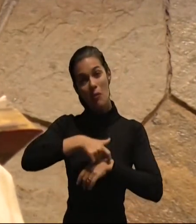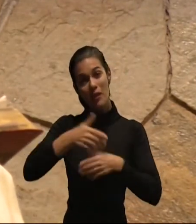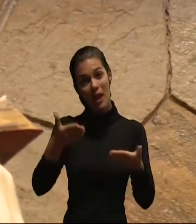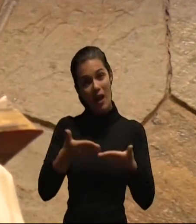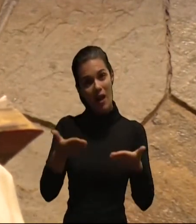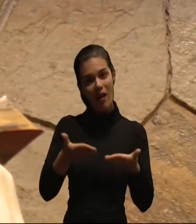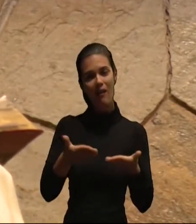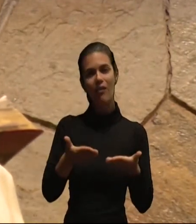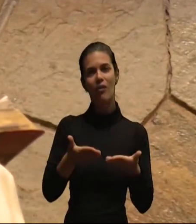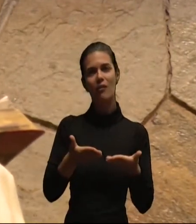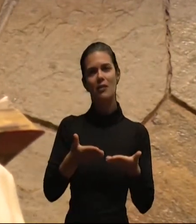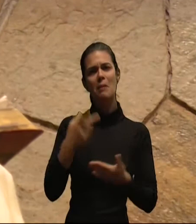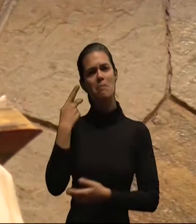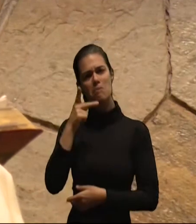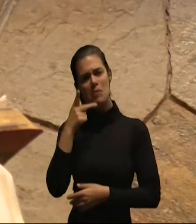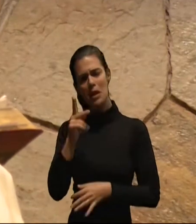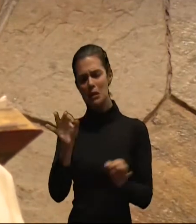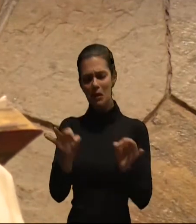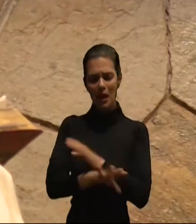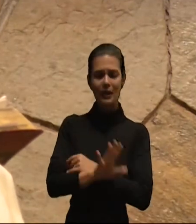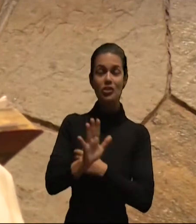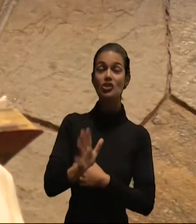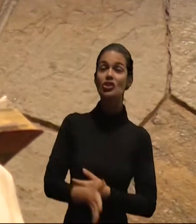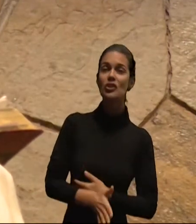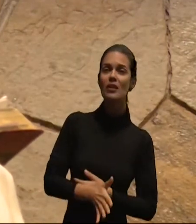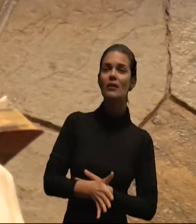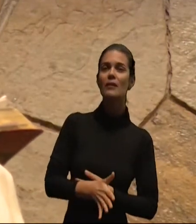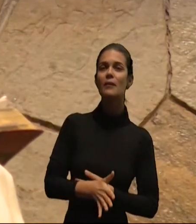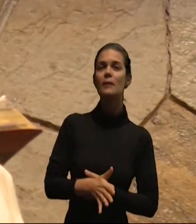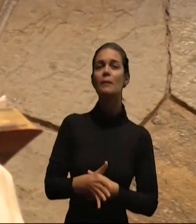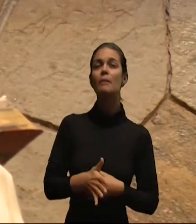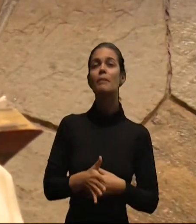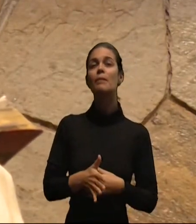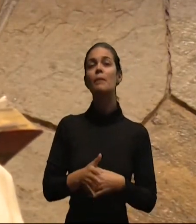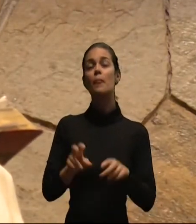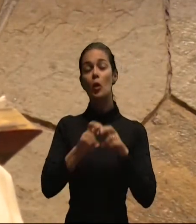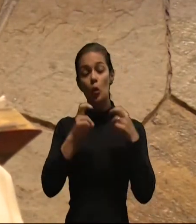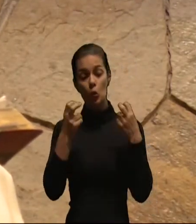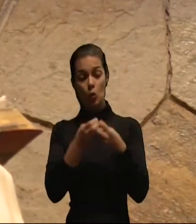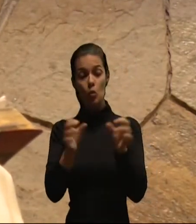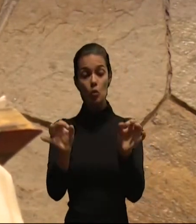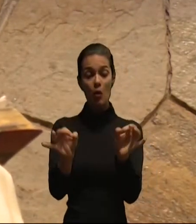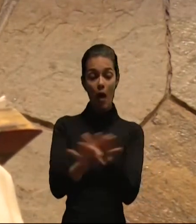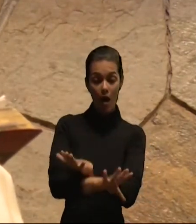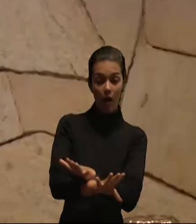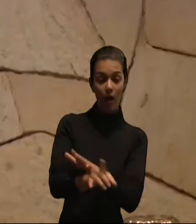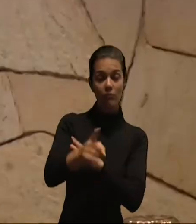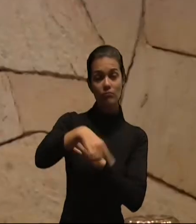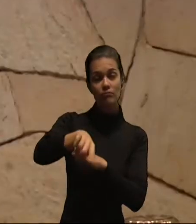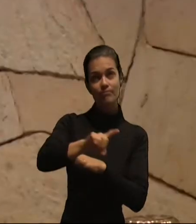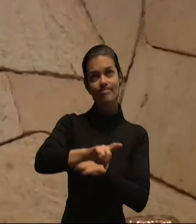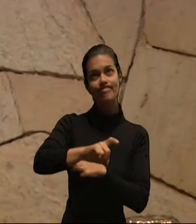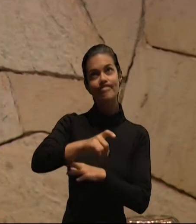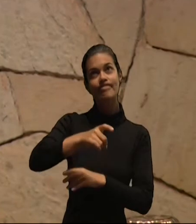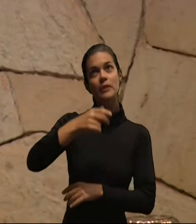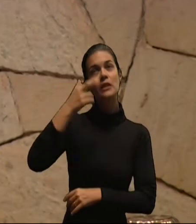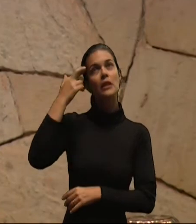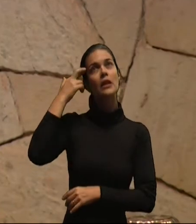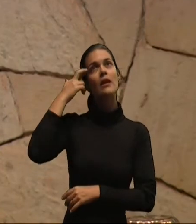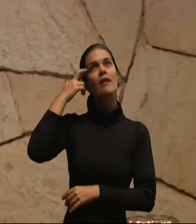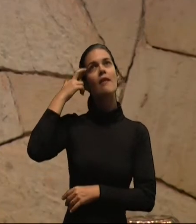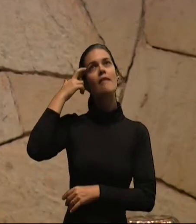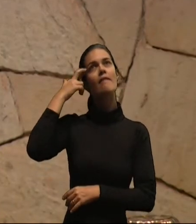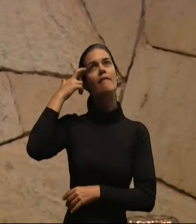depois desta palavra, depois deste culto, que você abra o seu coração, reflita sobre o que você ouviu nesta noite